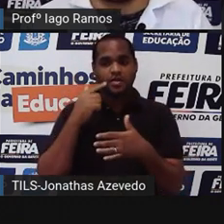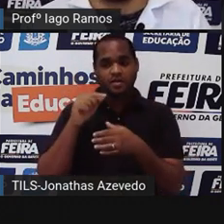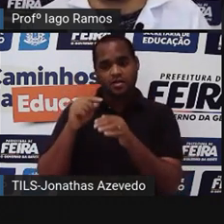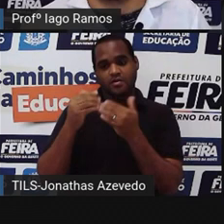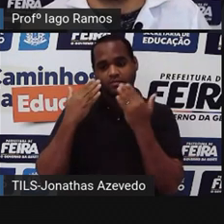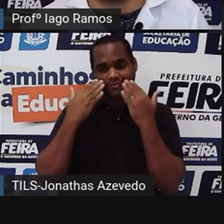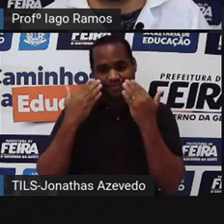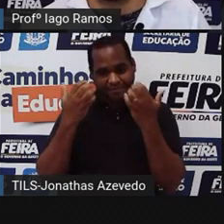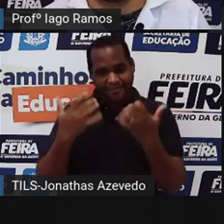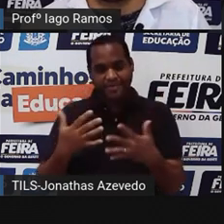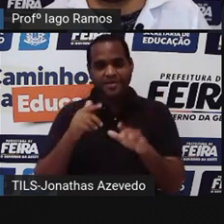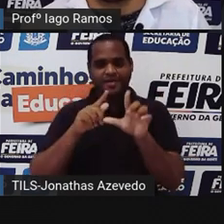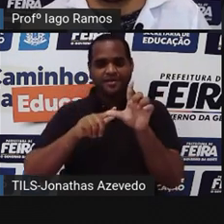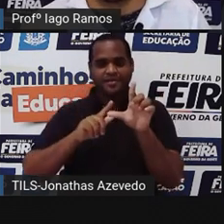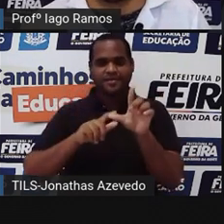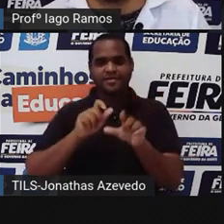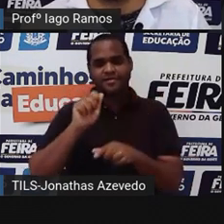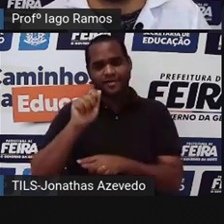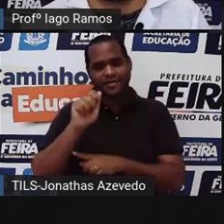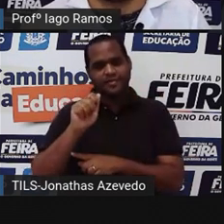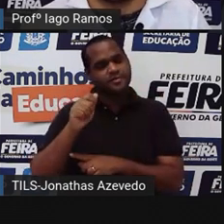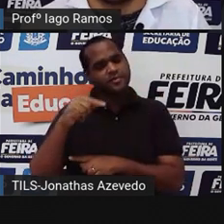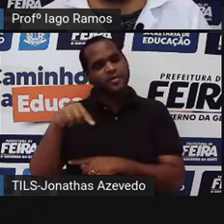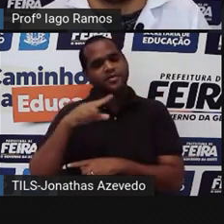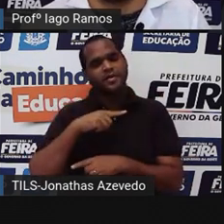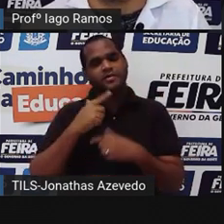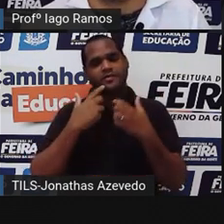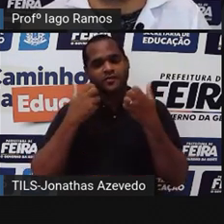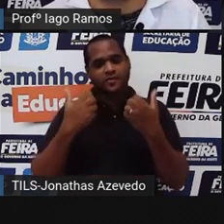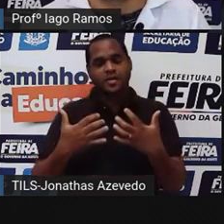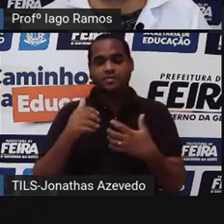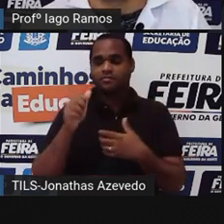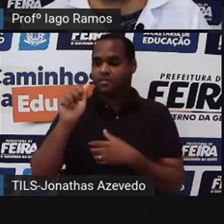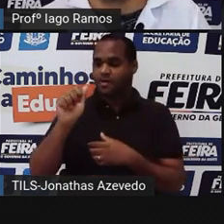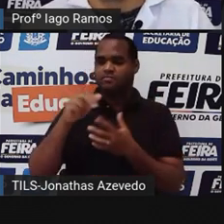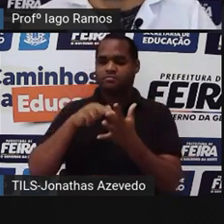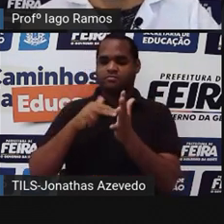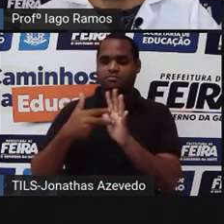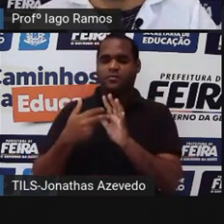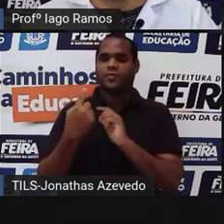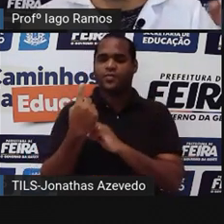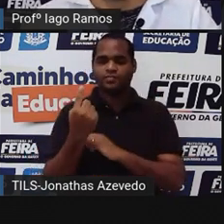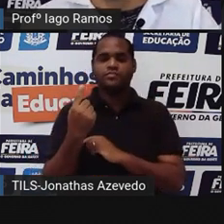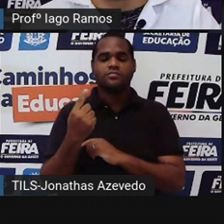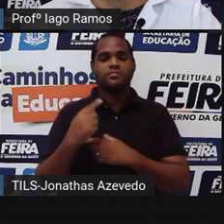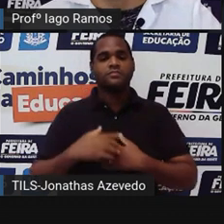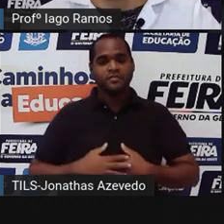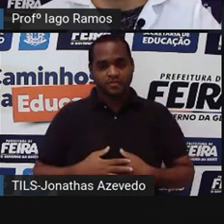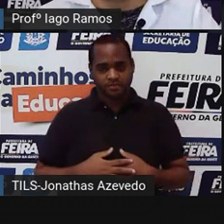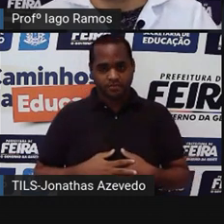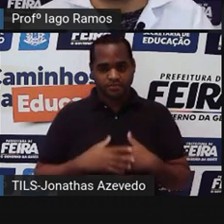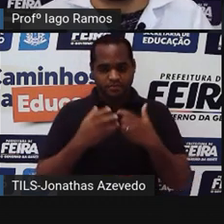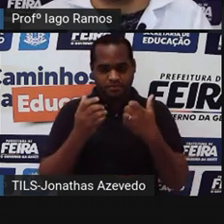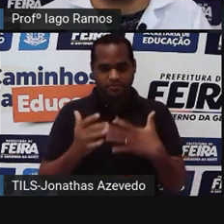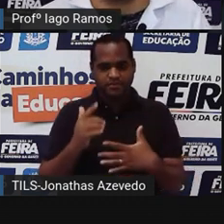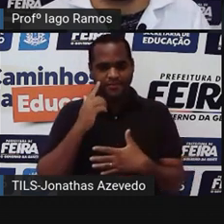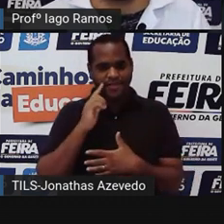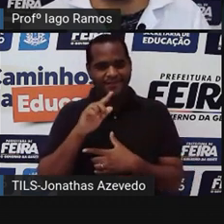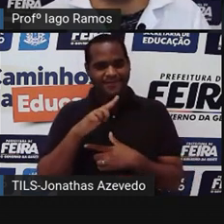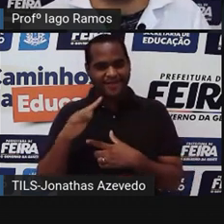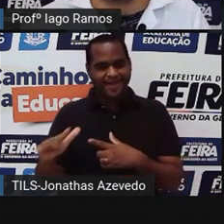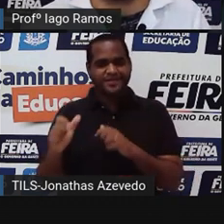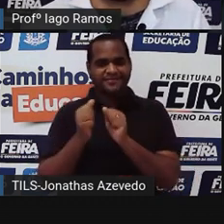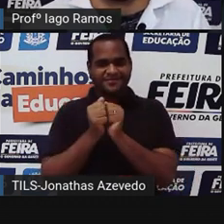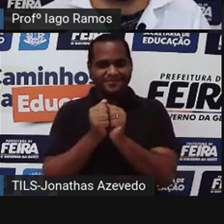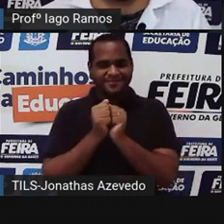letra A. Então, a gente diz que o A é igual a 1. tem aquele que acompanha o linear.